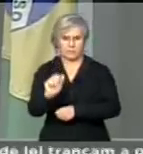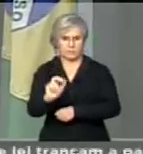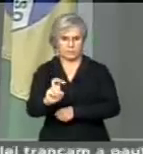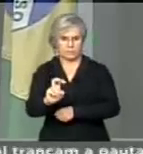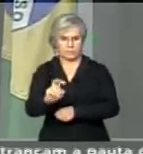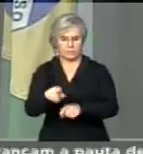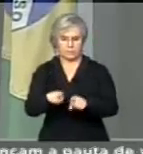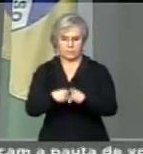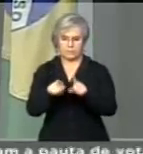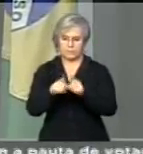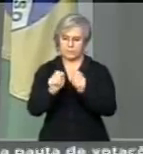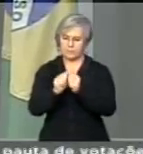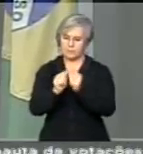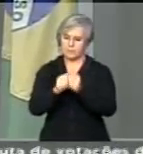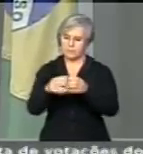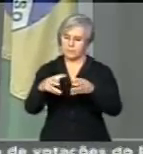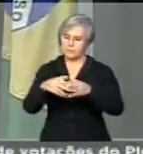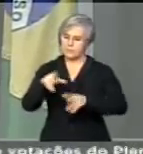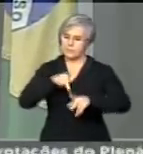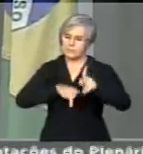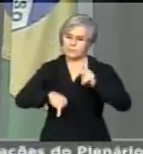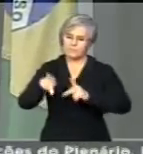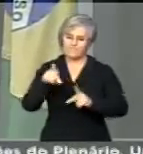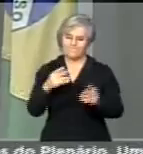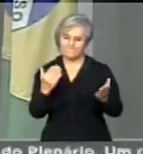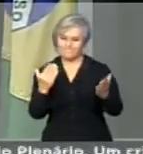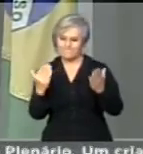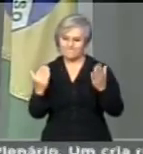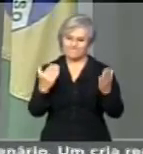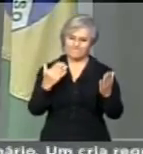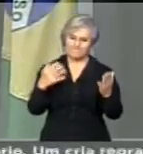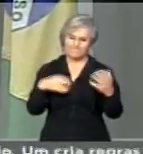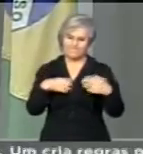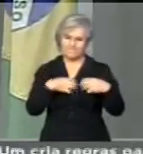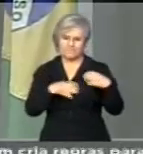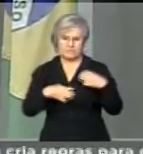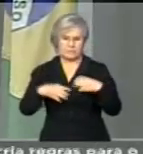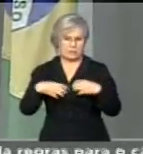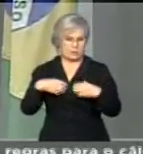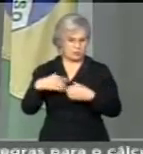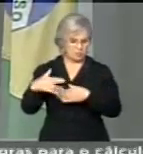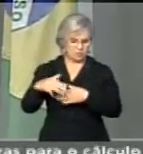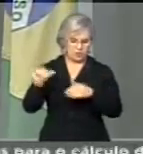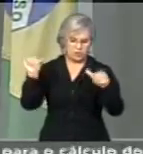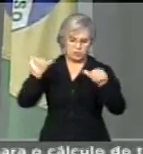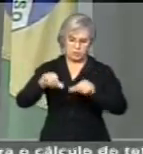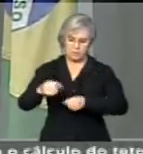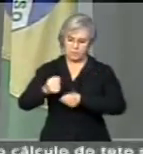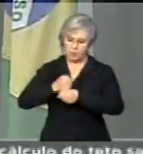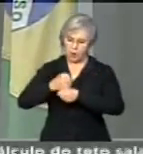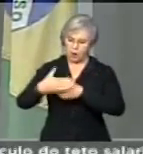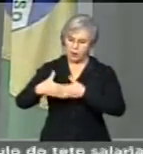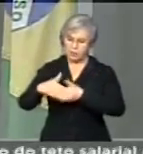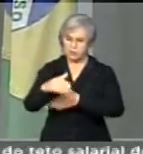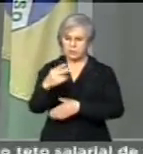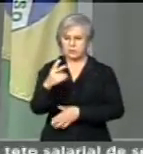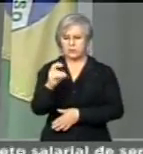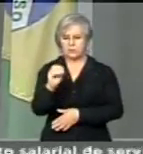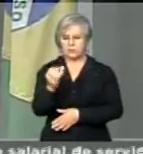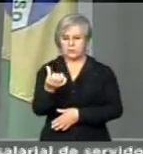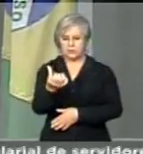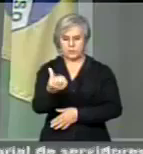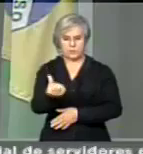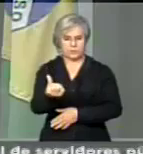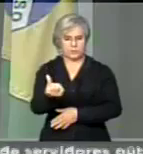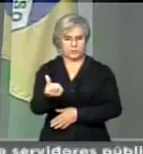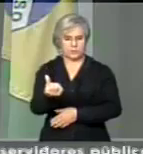que é avisada sobre um ambiente tenebroso para 2016, mais do que